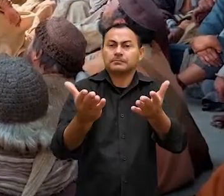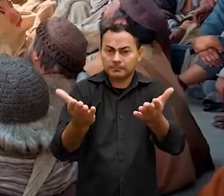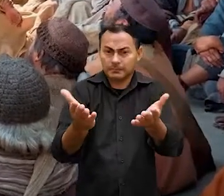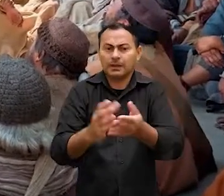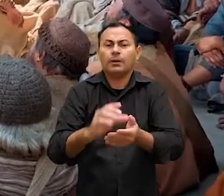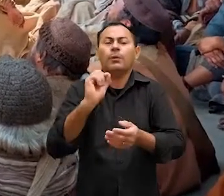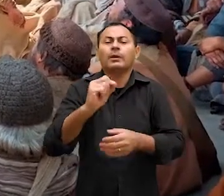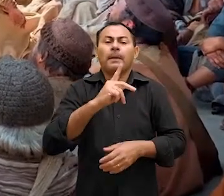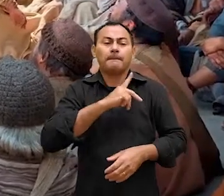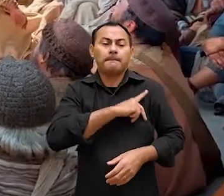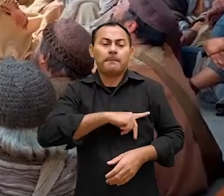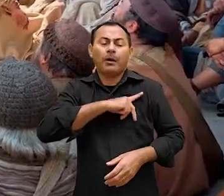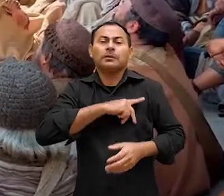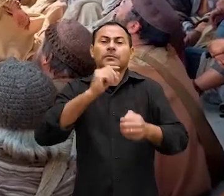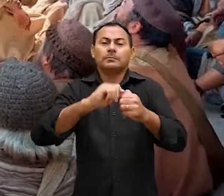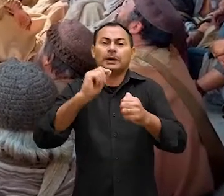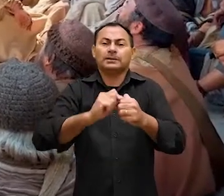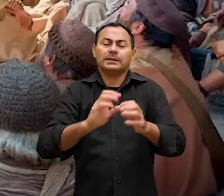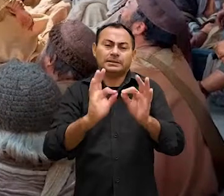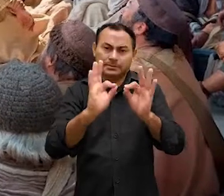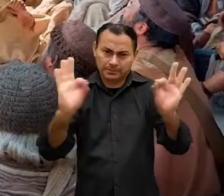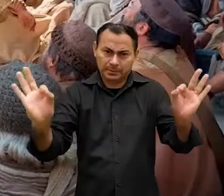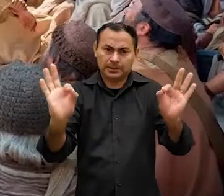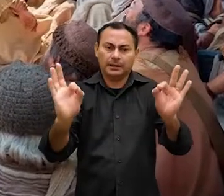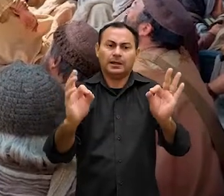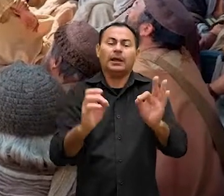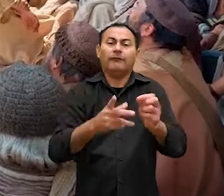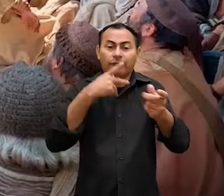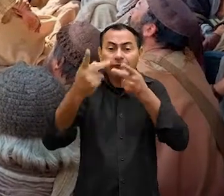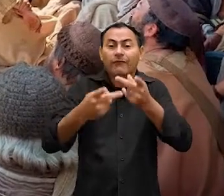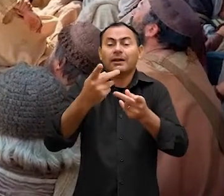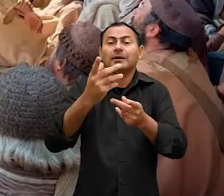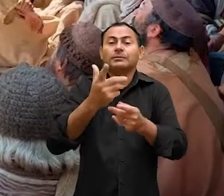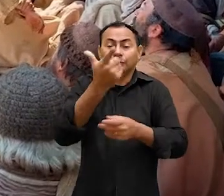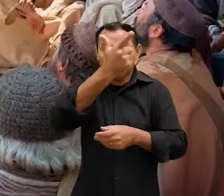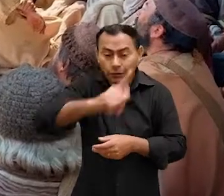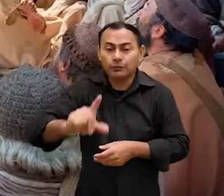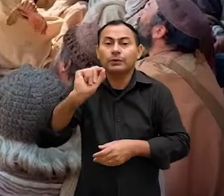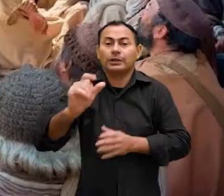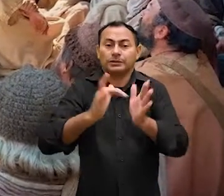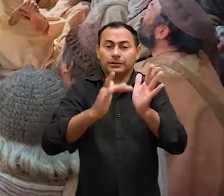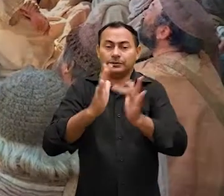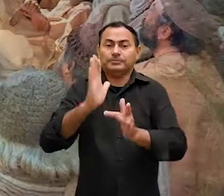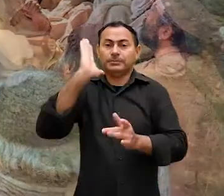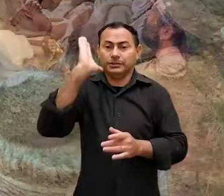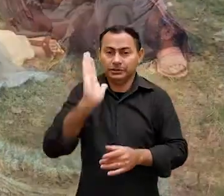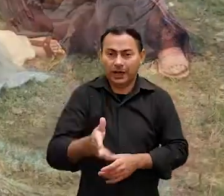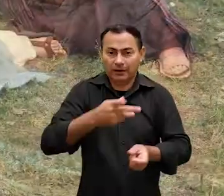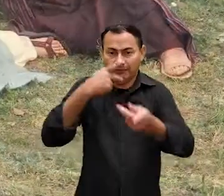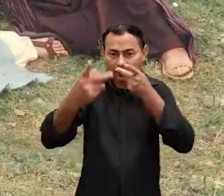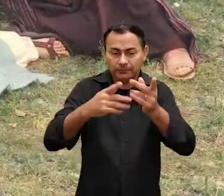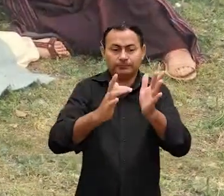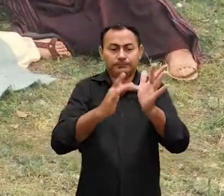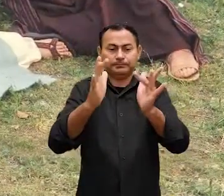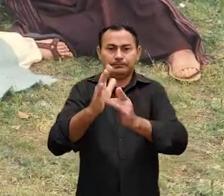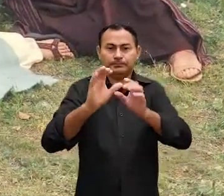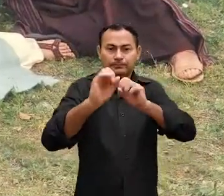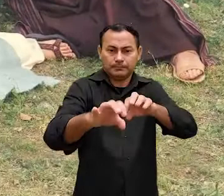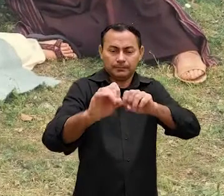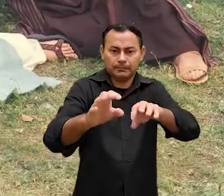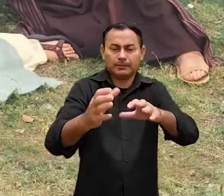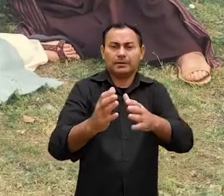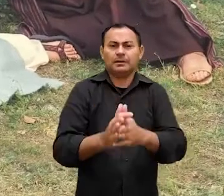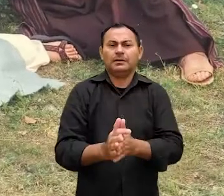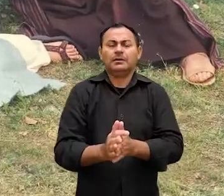questão, o que Paulo está fazendo é simplesmente repetir o que Jesus disse. Jesus ensinou sobre